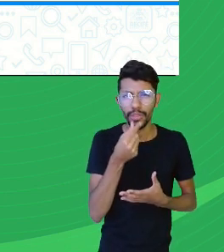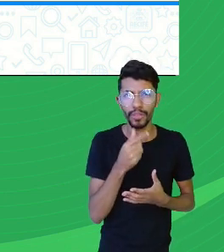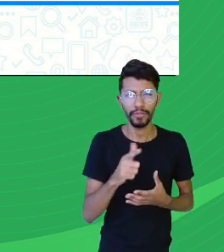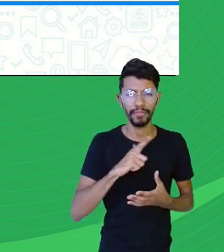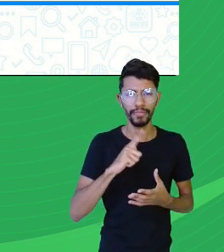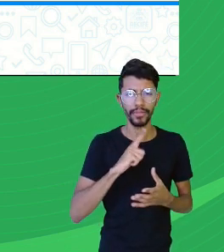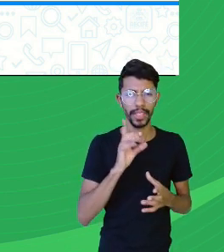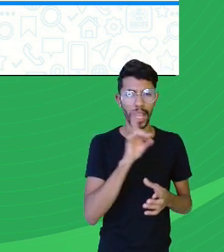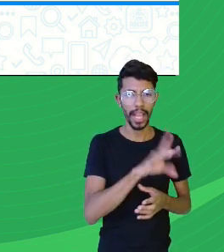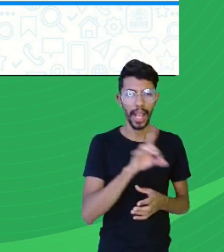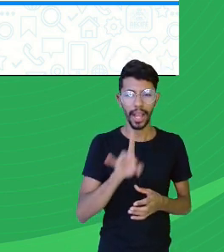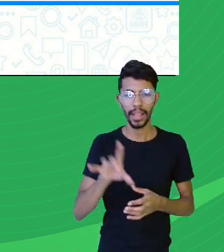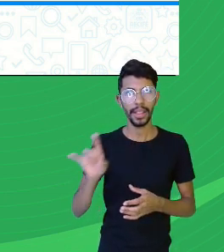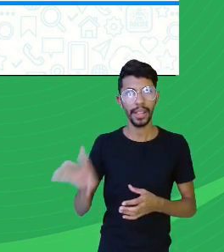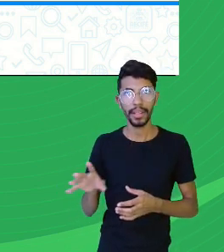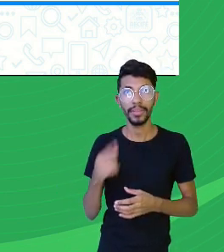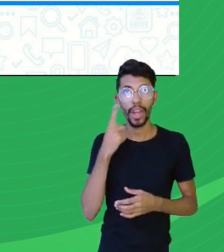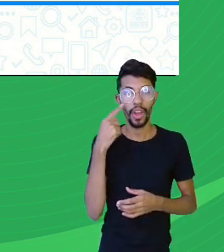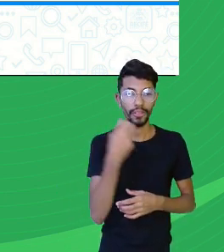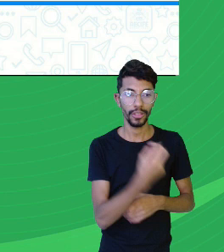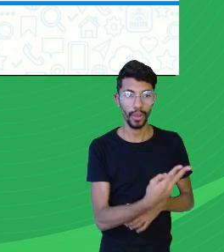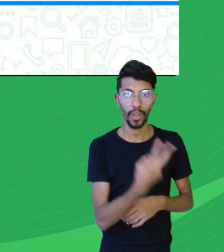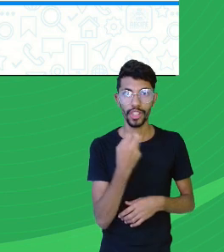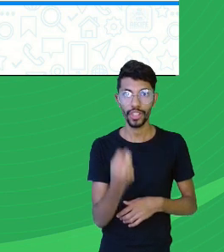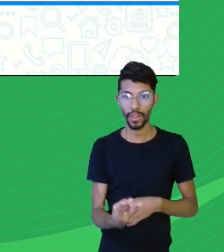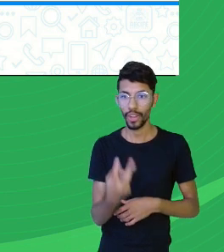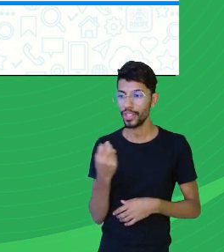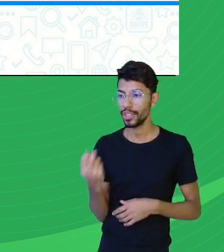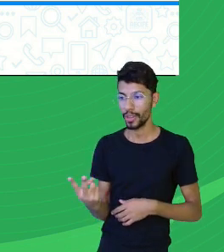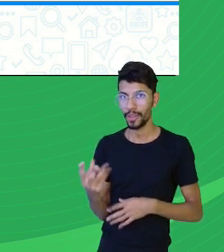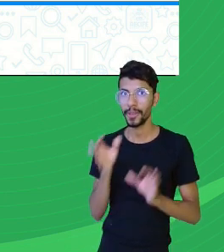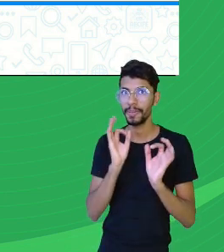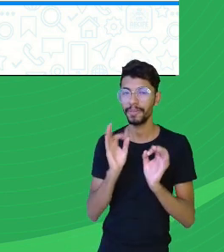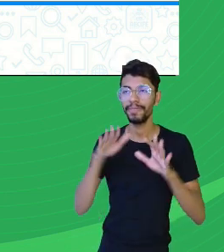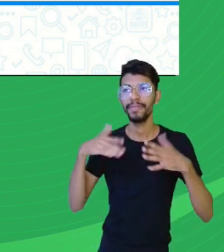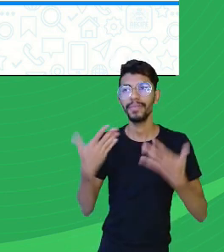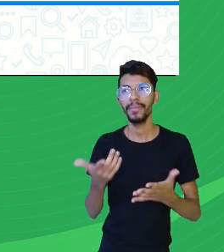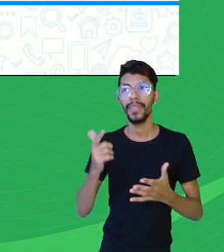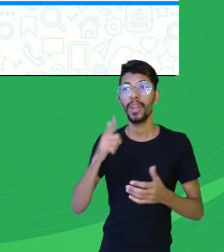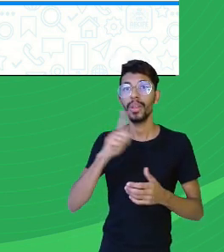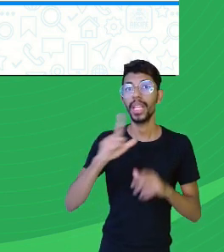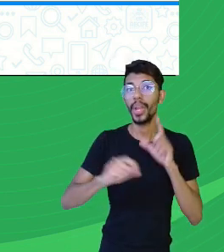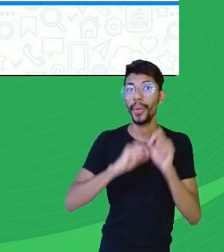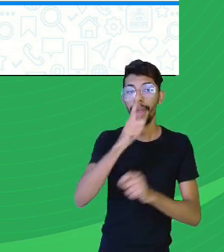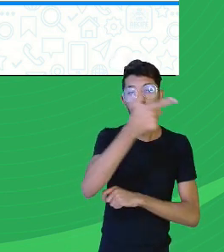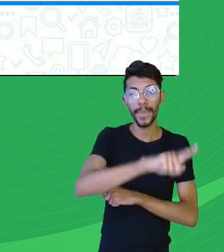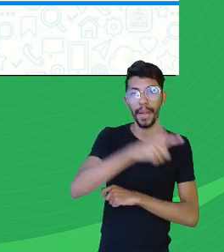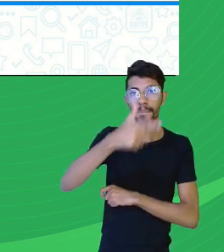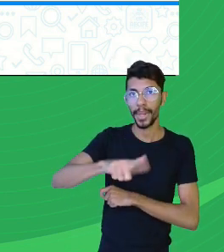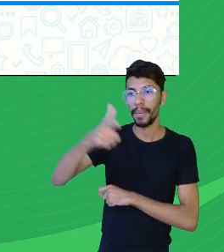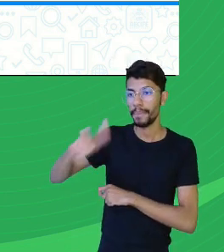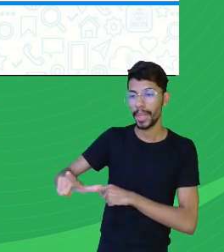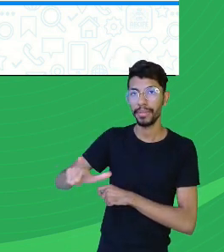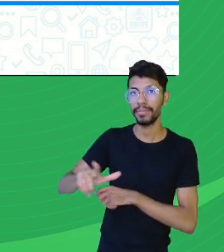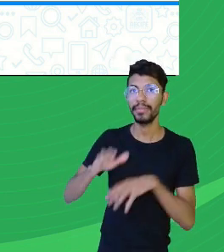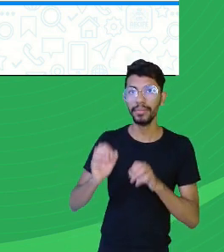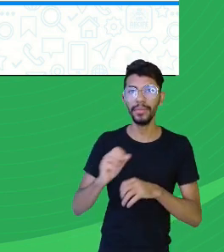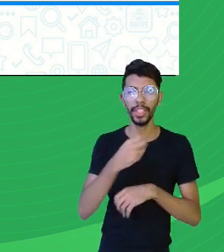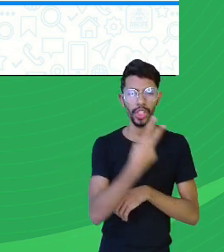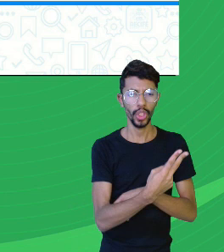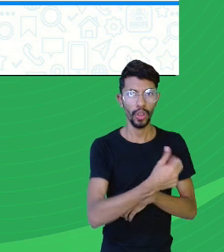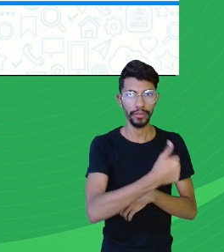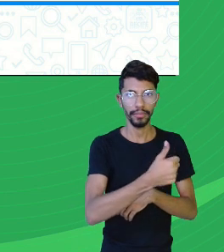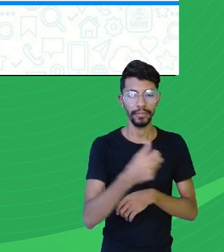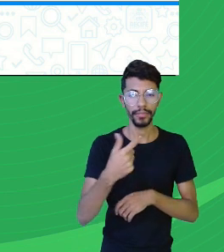pratinho do gato? 2 biscoitos. Então, eu estou tendo uma repetição. 2 no